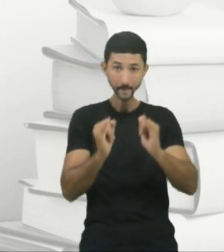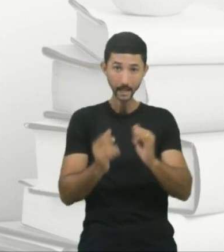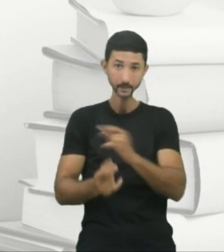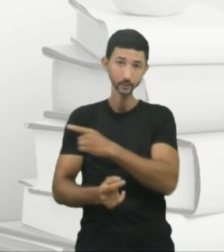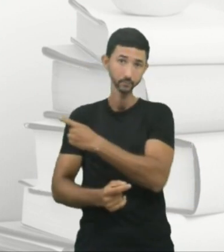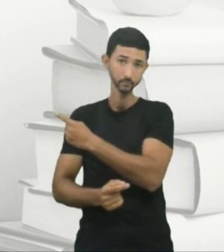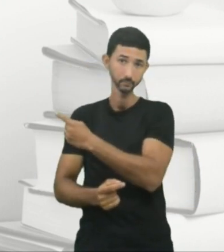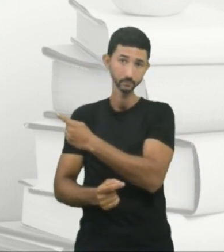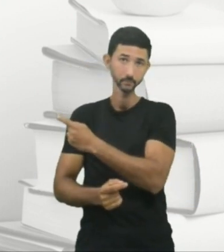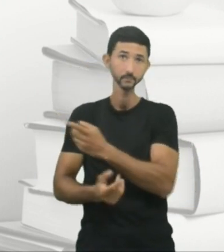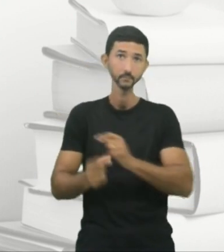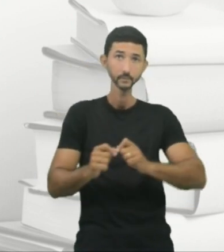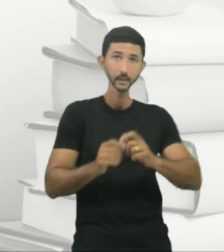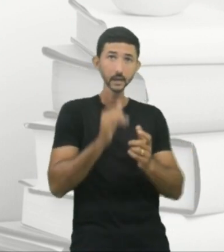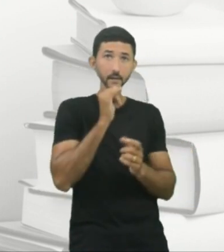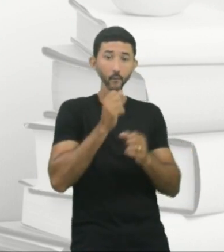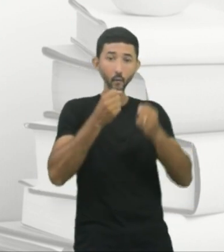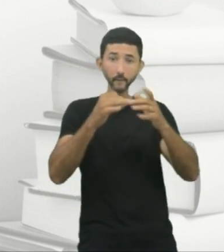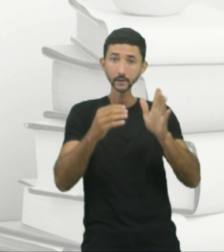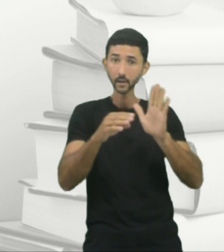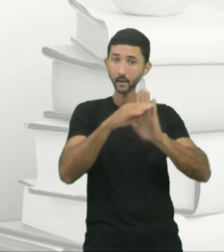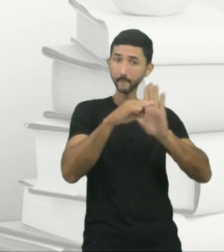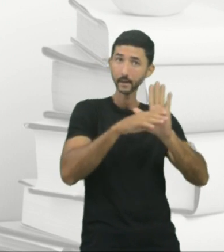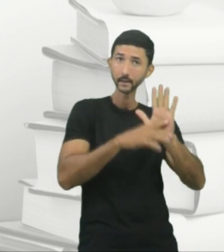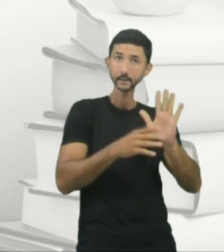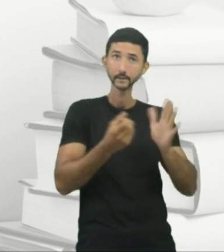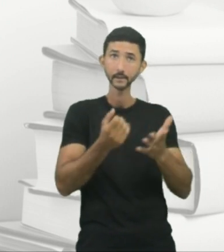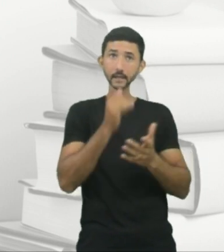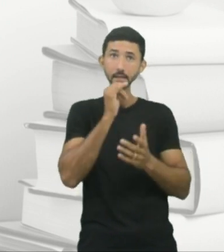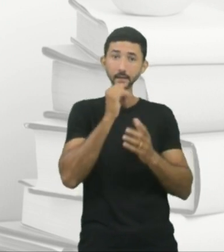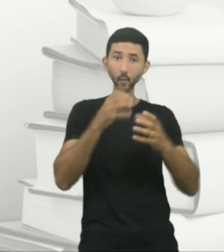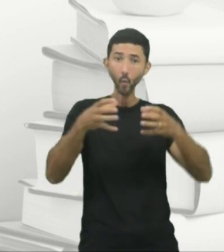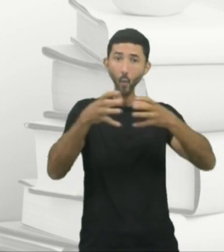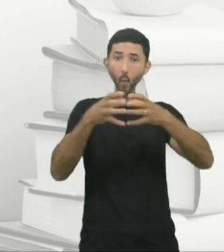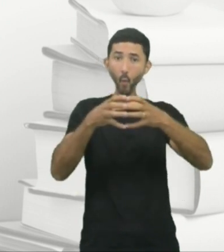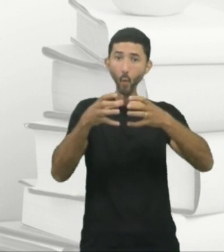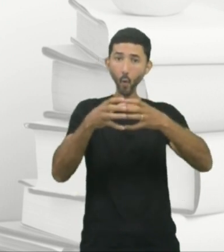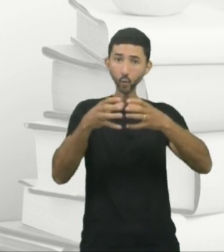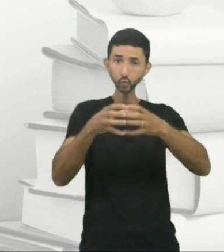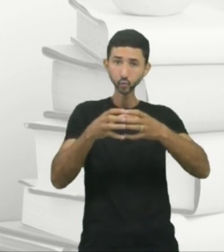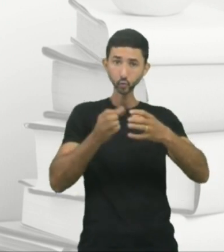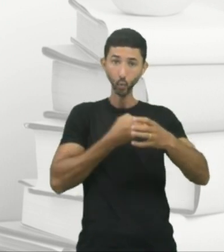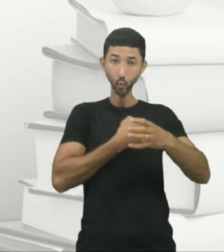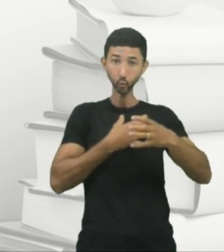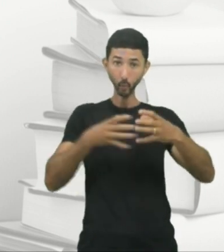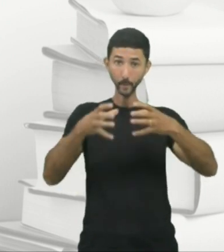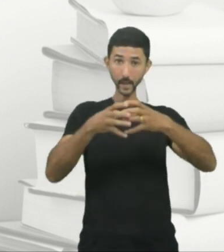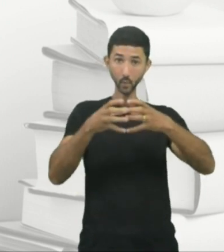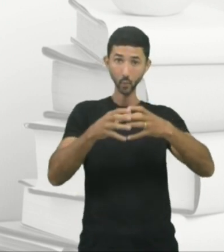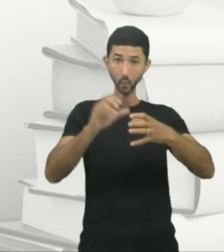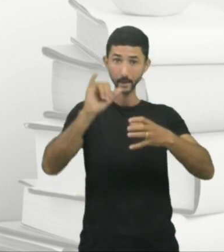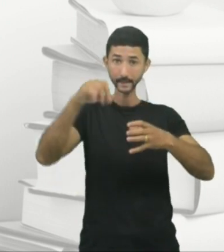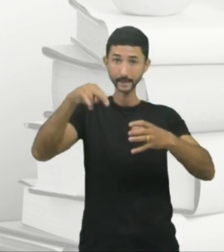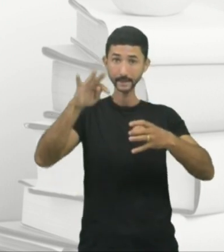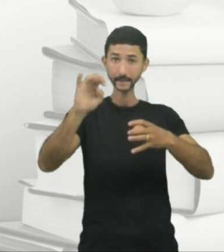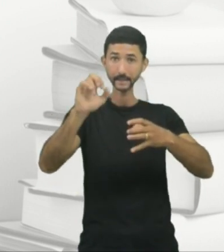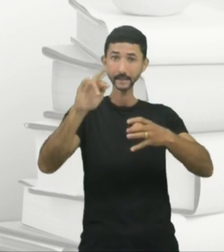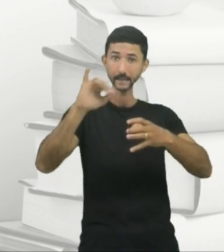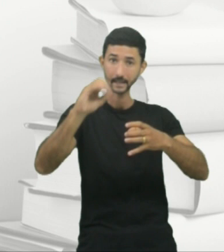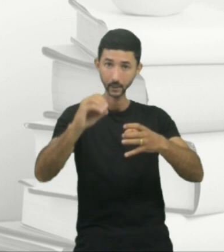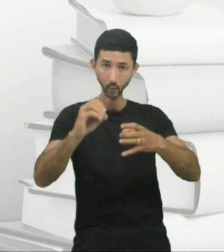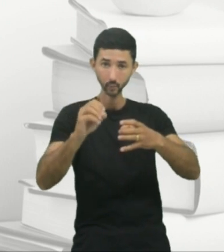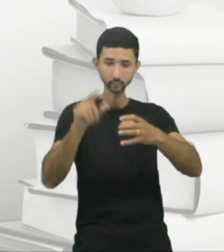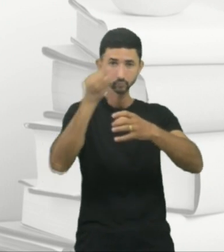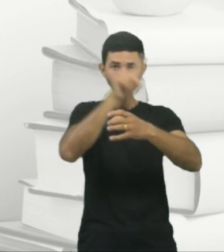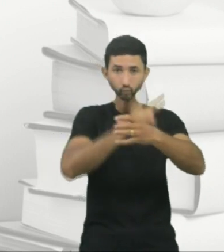trouxe a representação aqui para você do conjunto dos números inteiros. Aqui, olha, um círculo